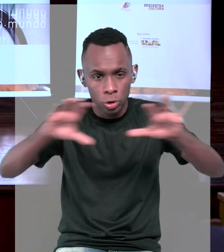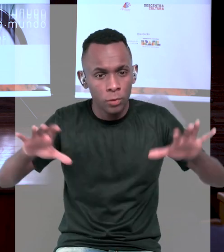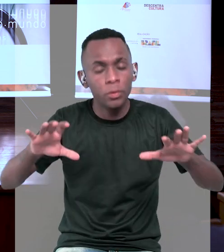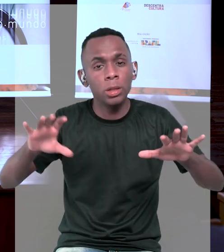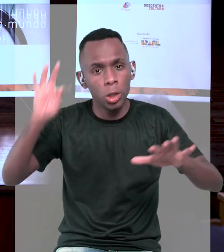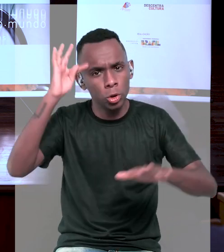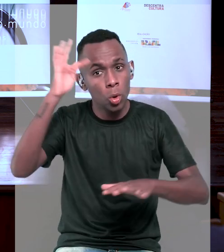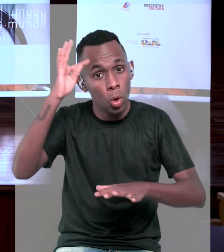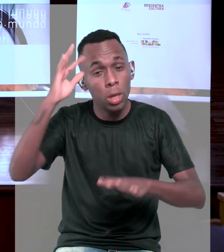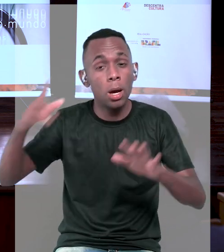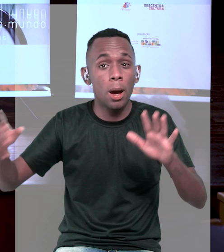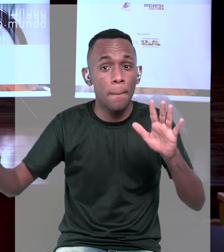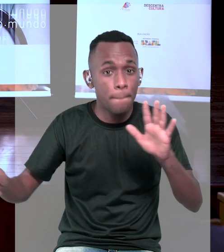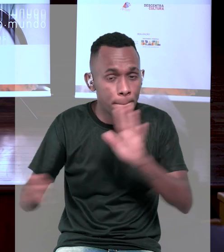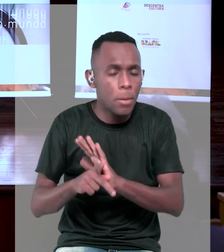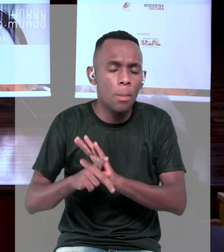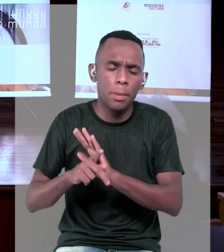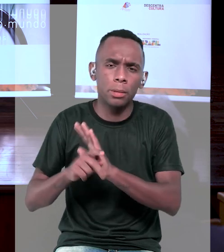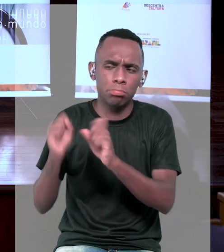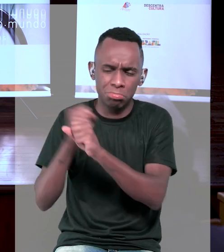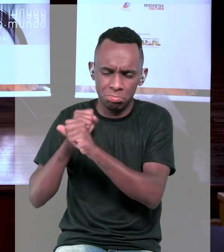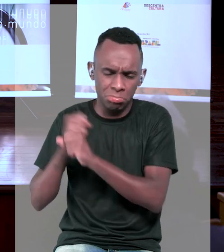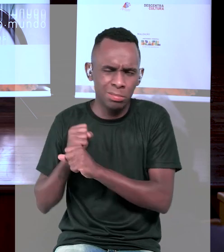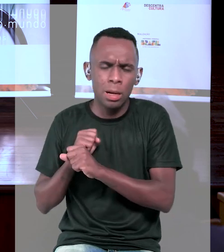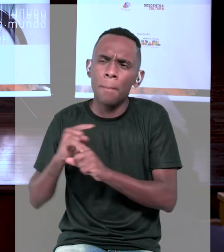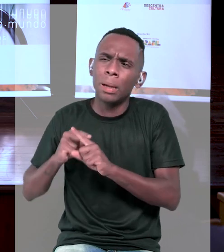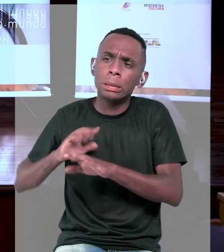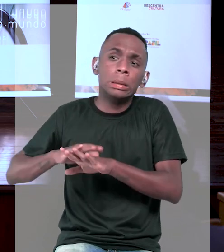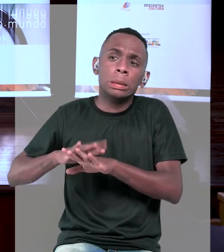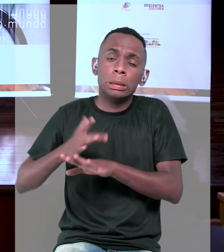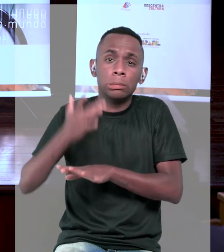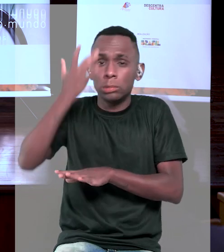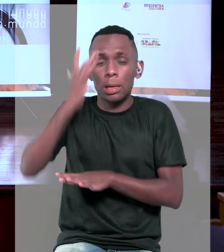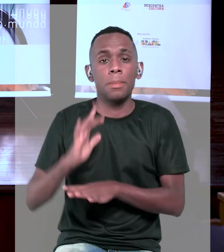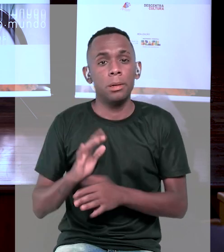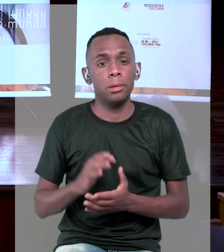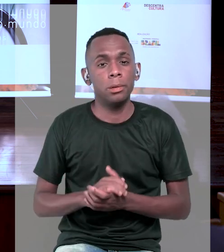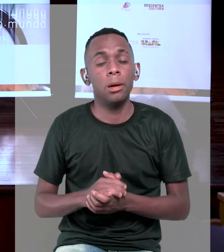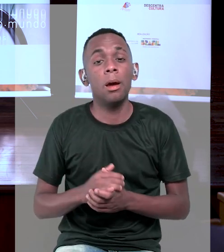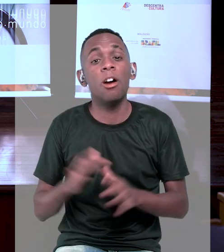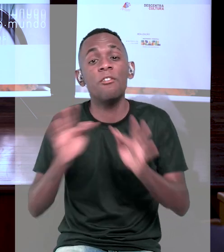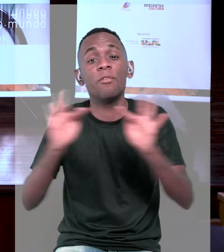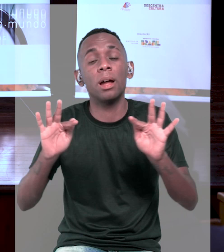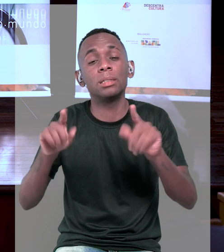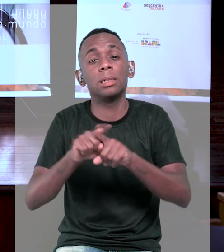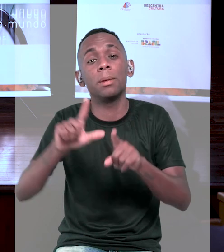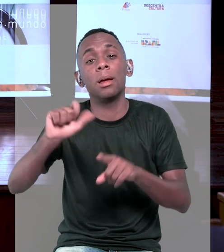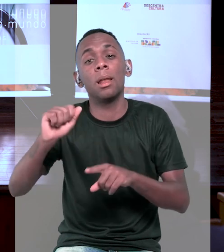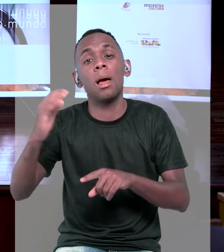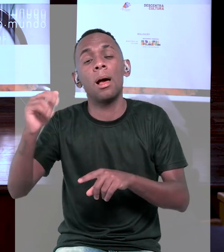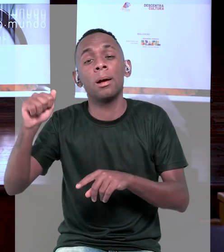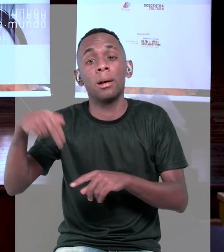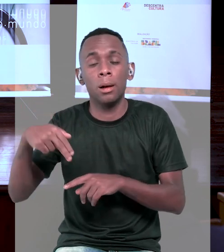século XX, sem saber. Vejam essa frase de Lacan, pensador da